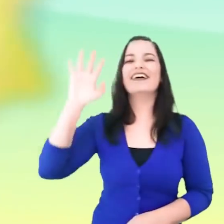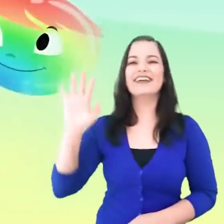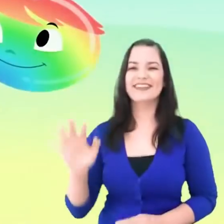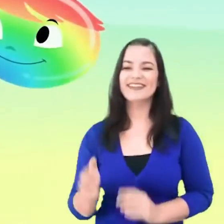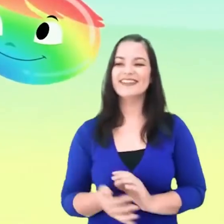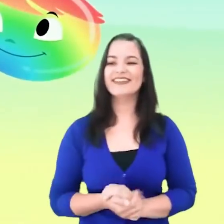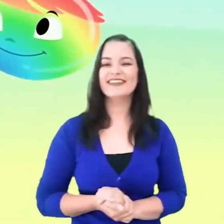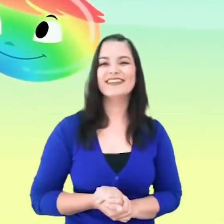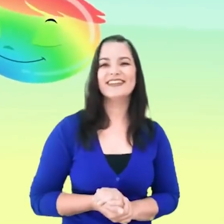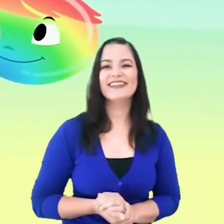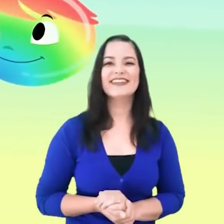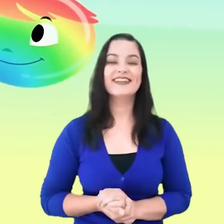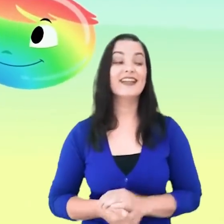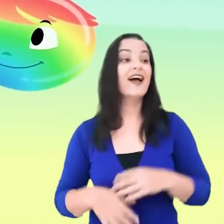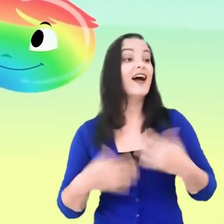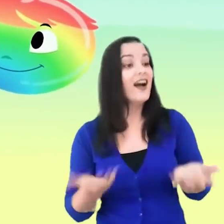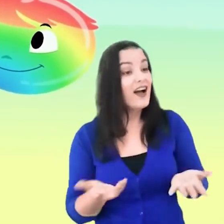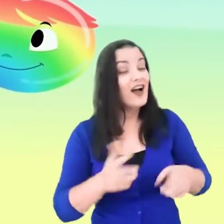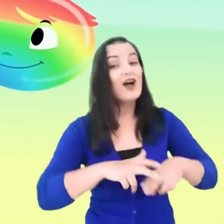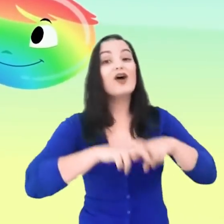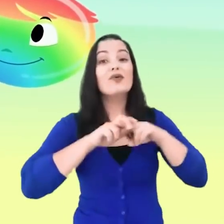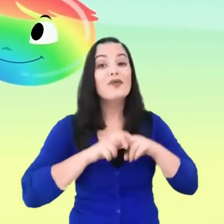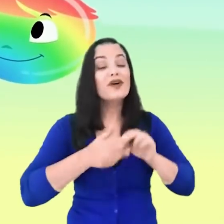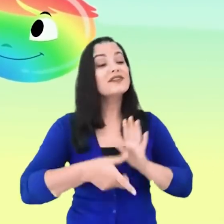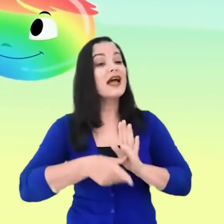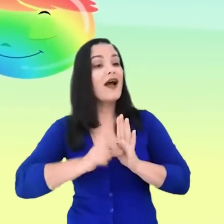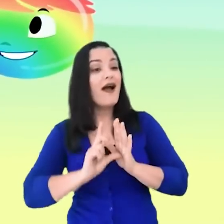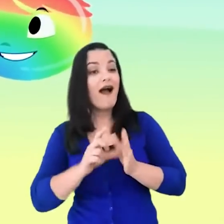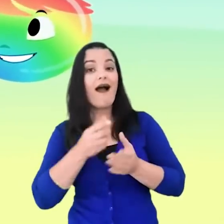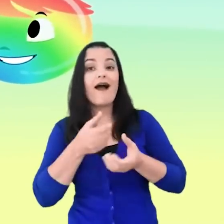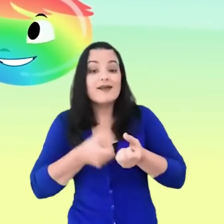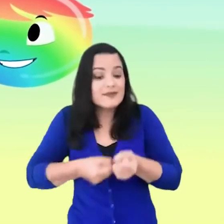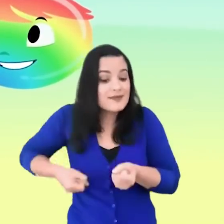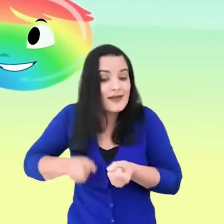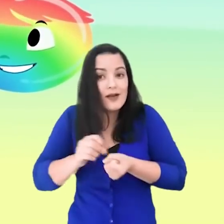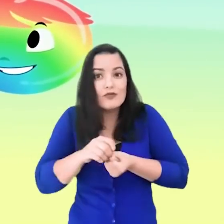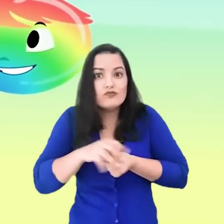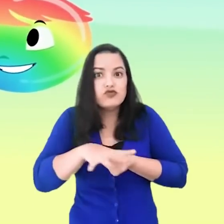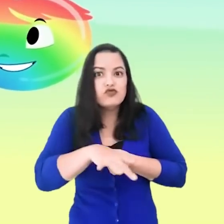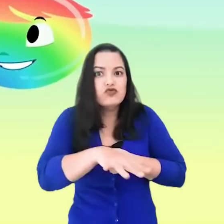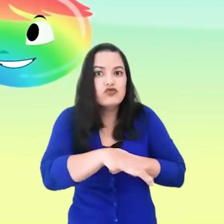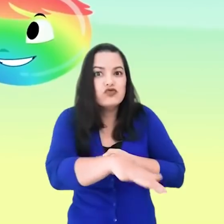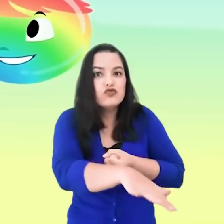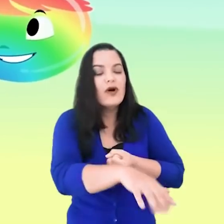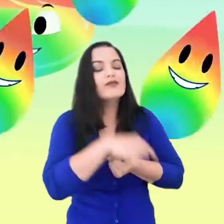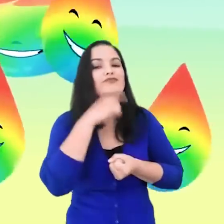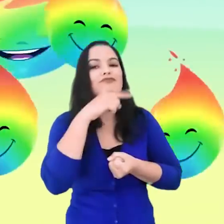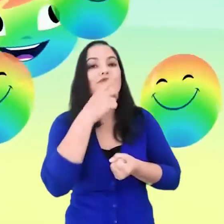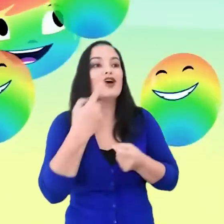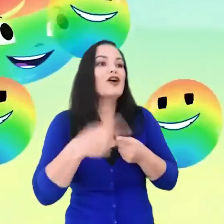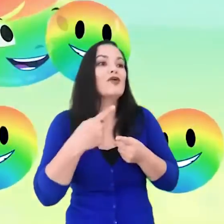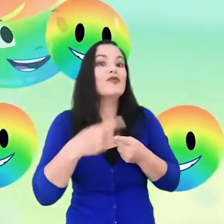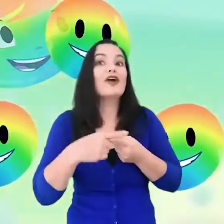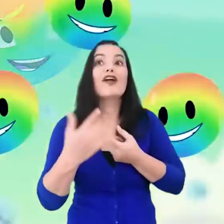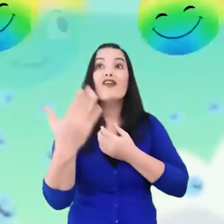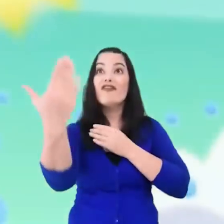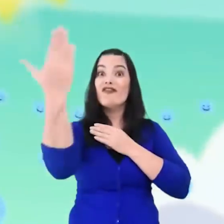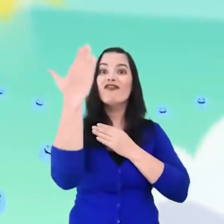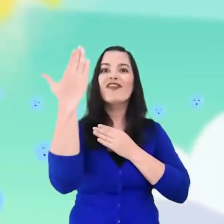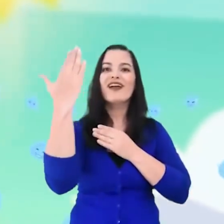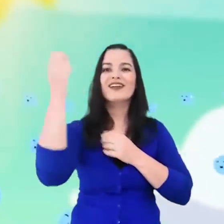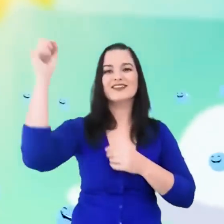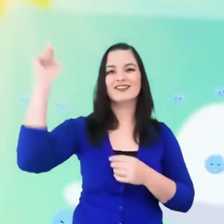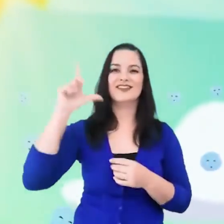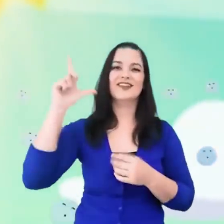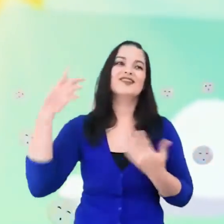arco-íris. Então foi por isso que o experimento não deu certo. A gente estava de frente para o sol. O sol